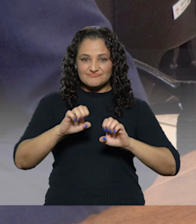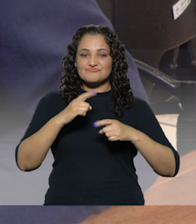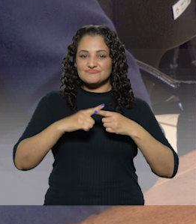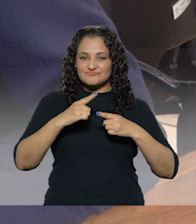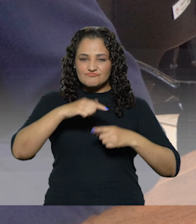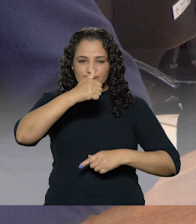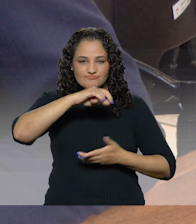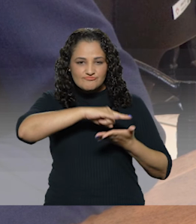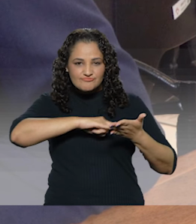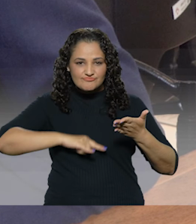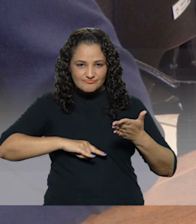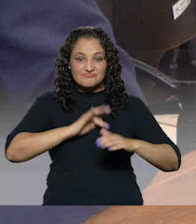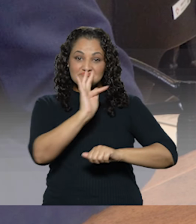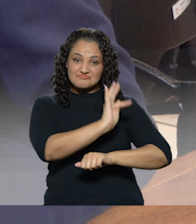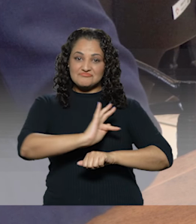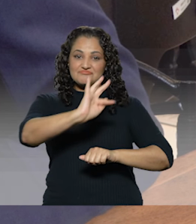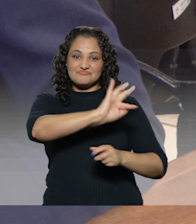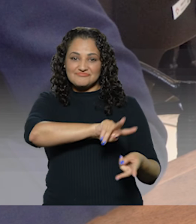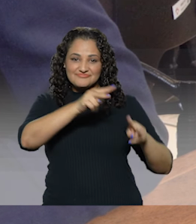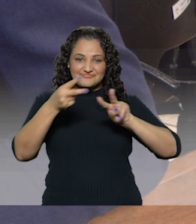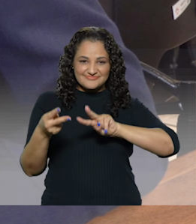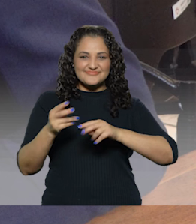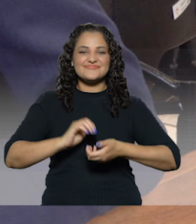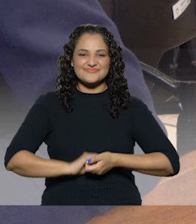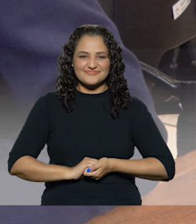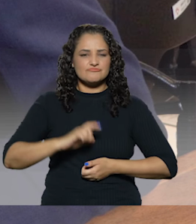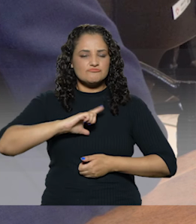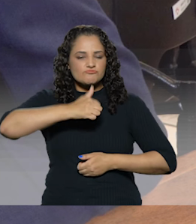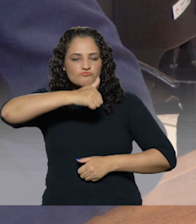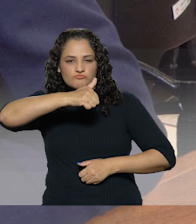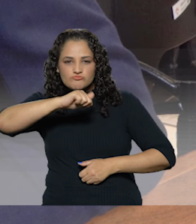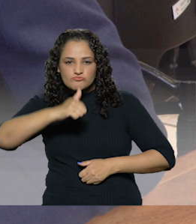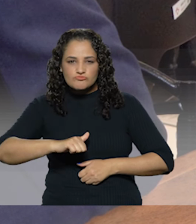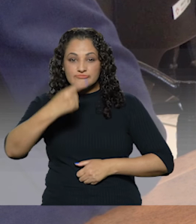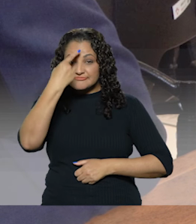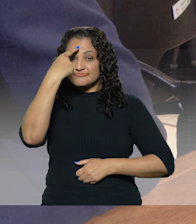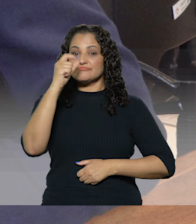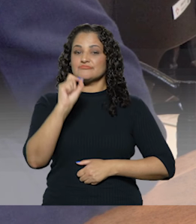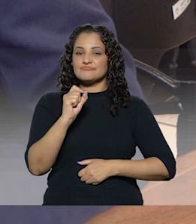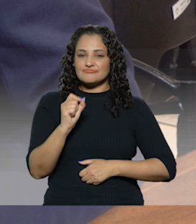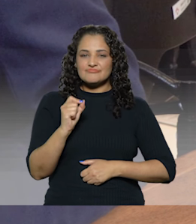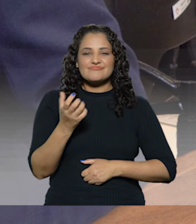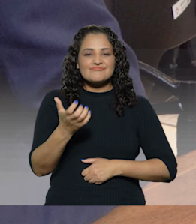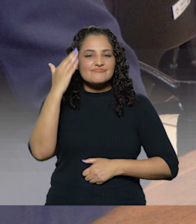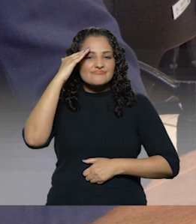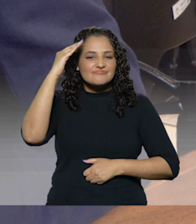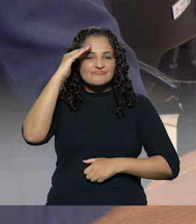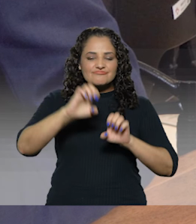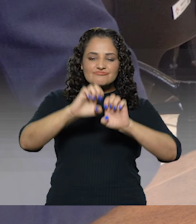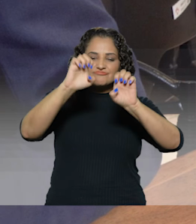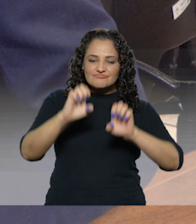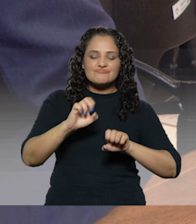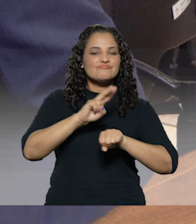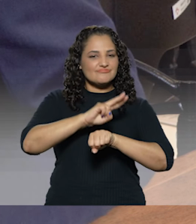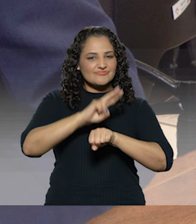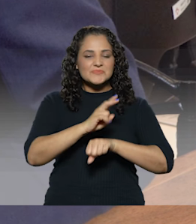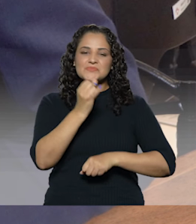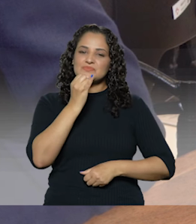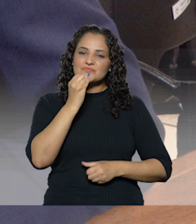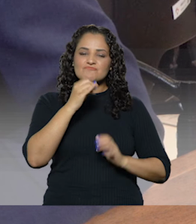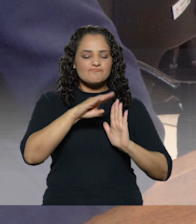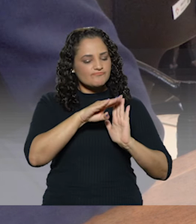em que a gente avalia os documentos que formalizam essa transação. Do ponto de vista de análise, a ideia é entender os mecanismos de defesa da estrutura, como, por